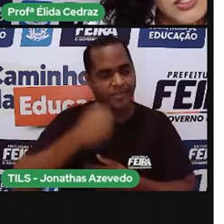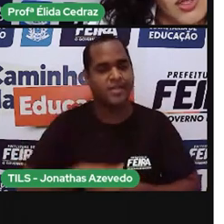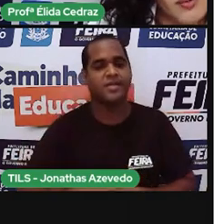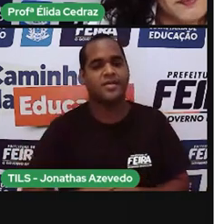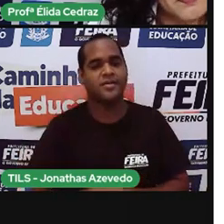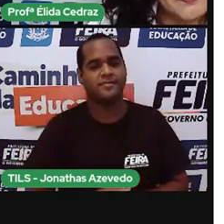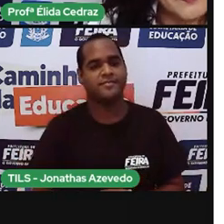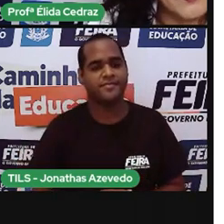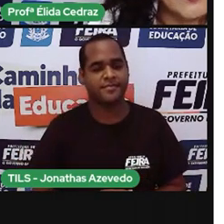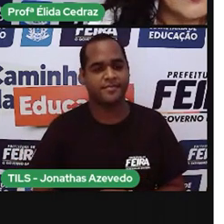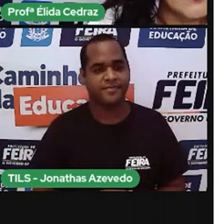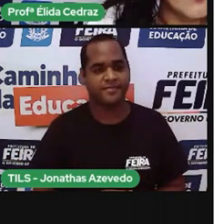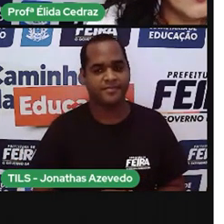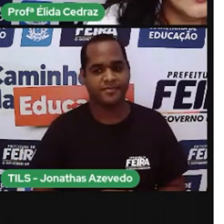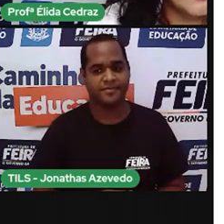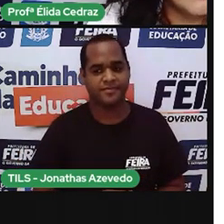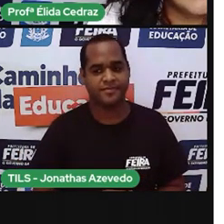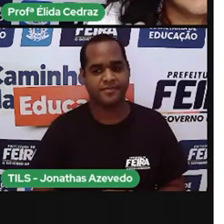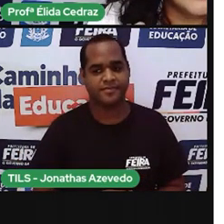Aí, olha só.